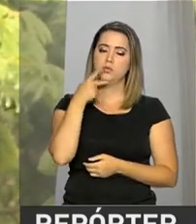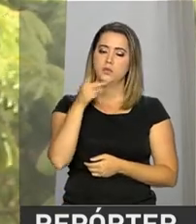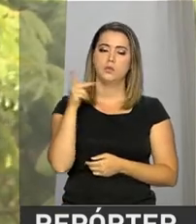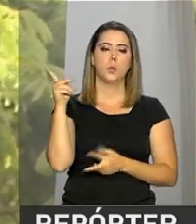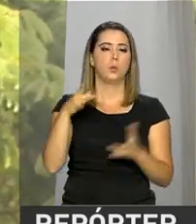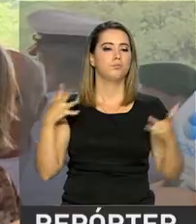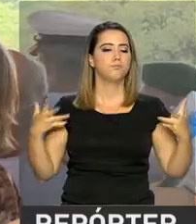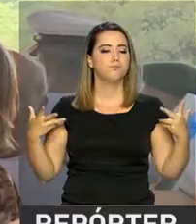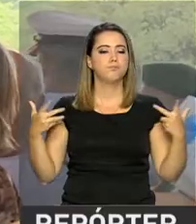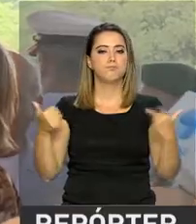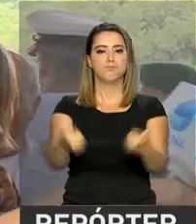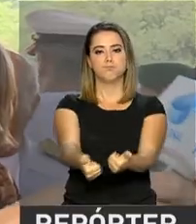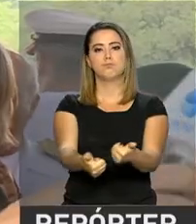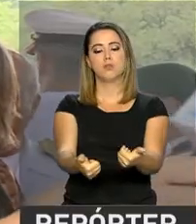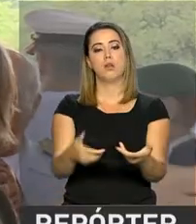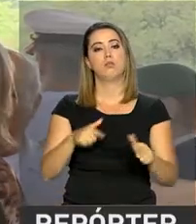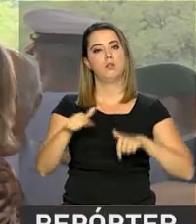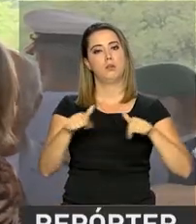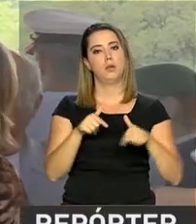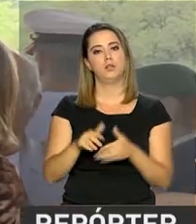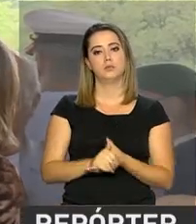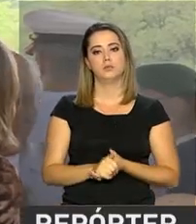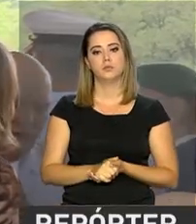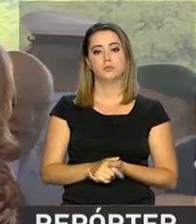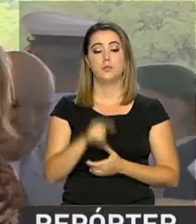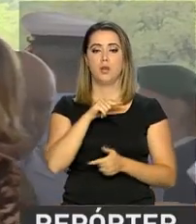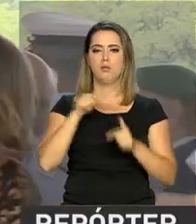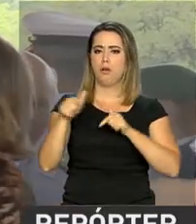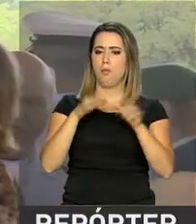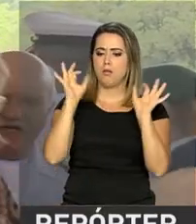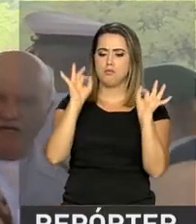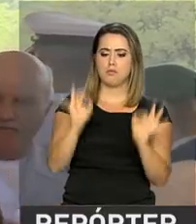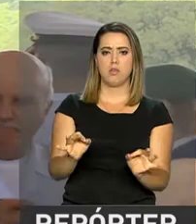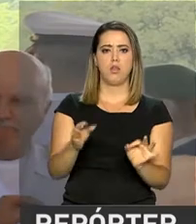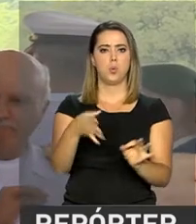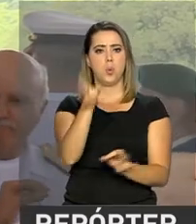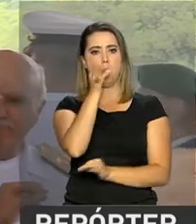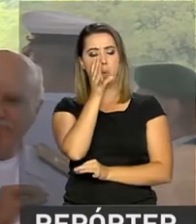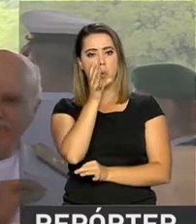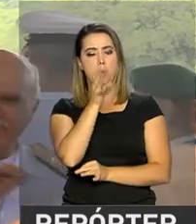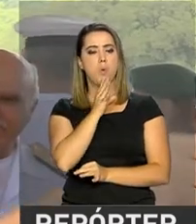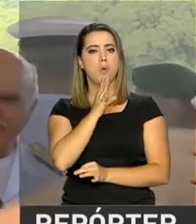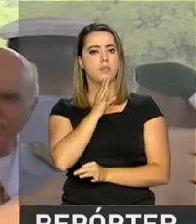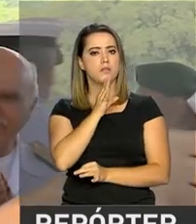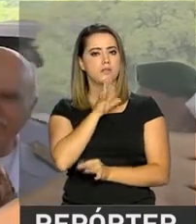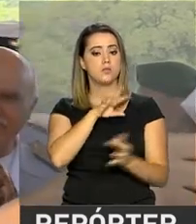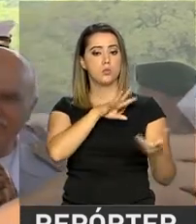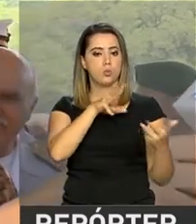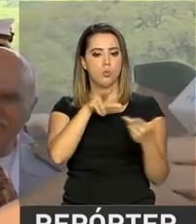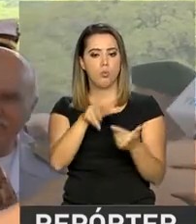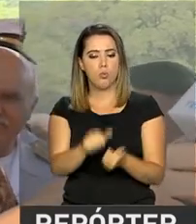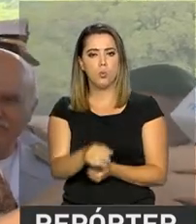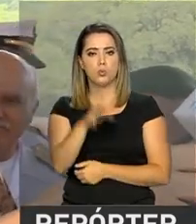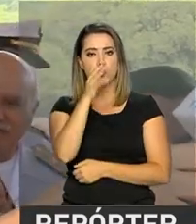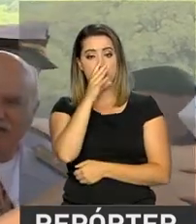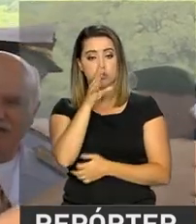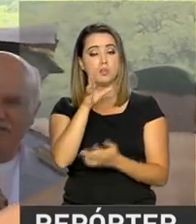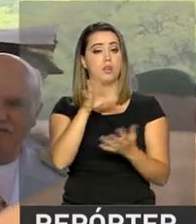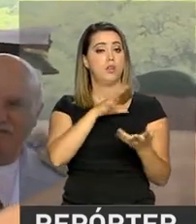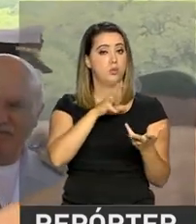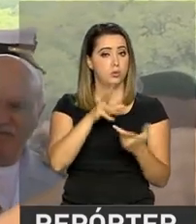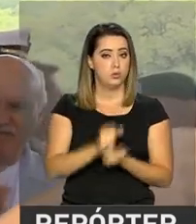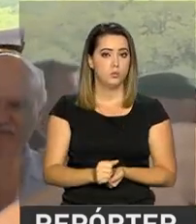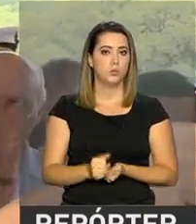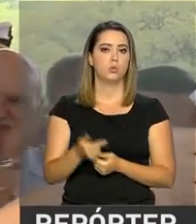êxito da missão. Essa missão, ela é um sucesso reconhecido internacionalmente pela ONU e pelos demais países,